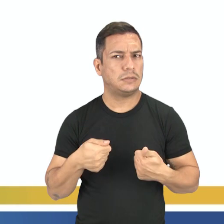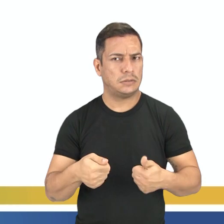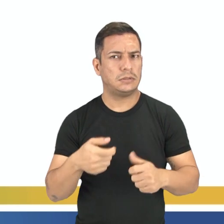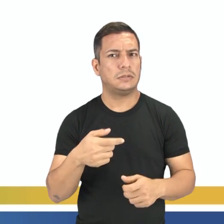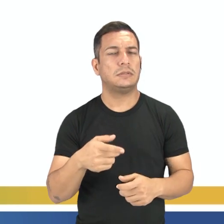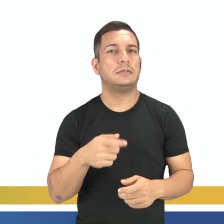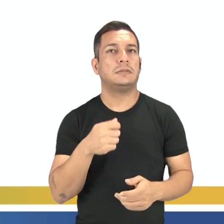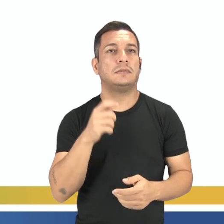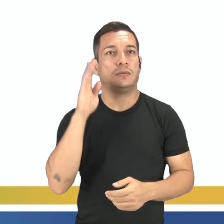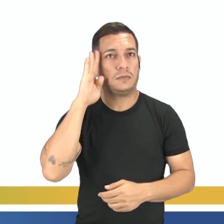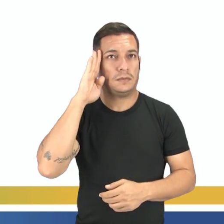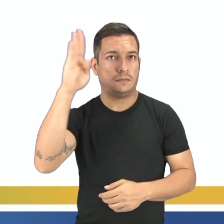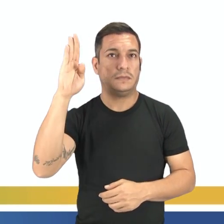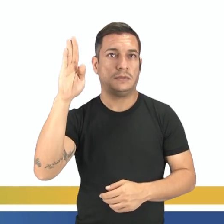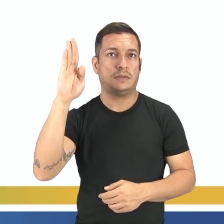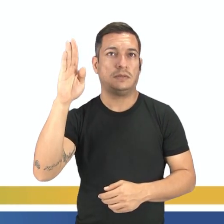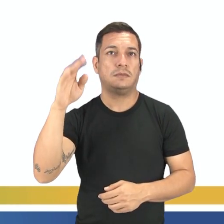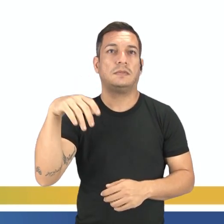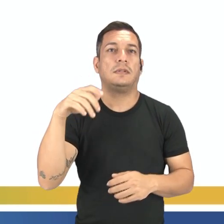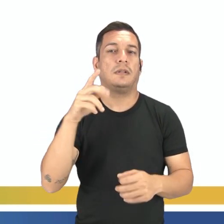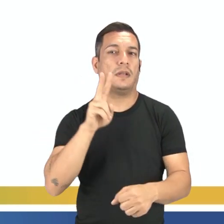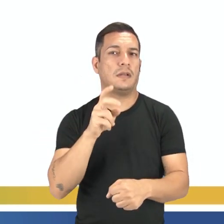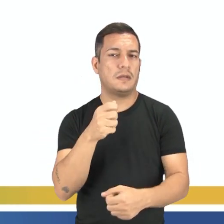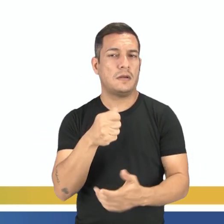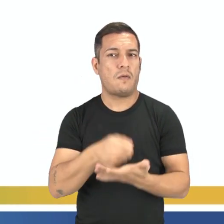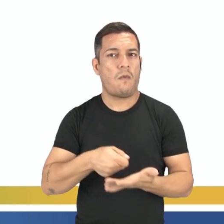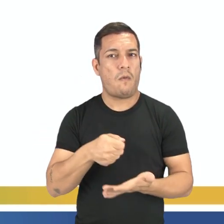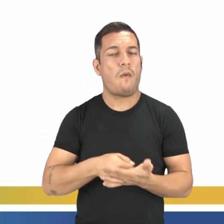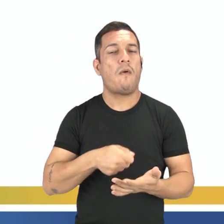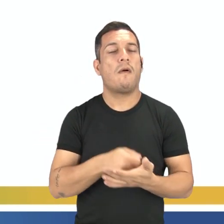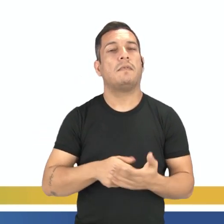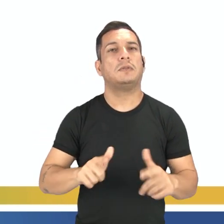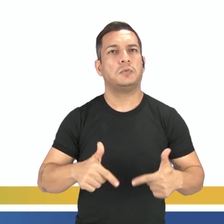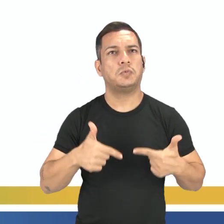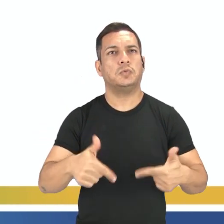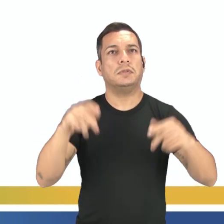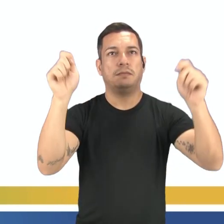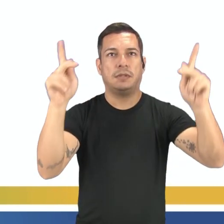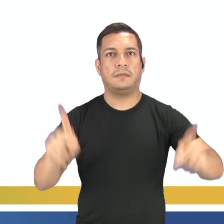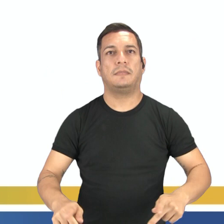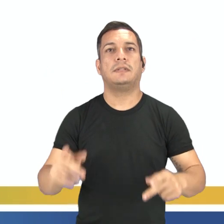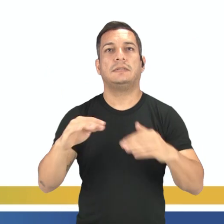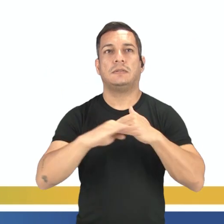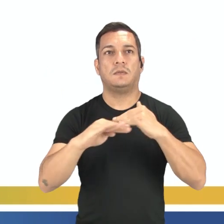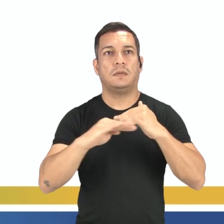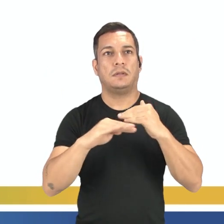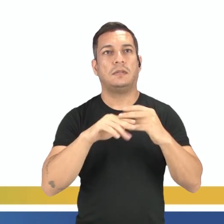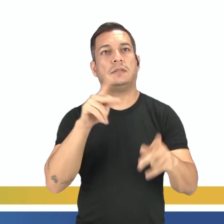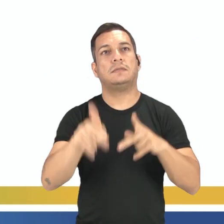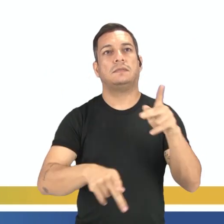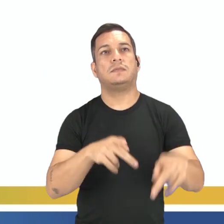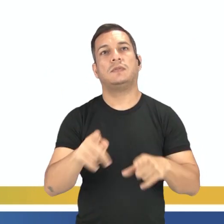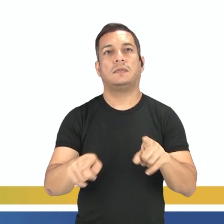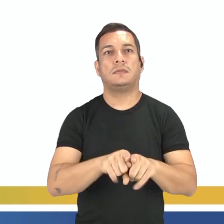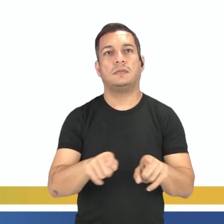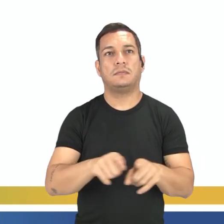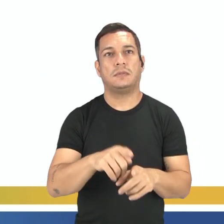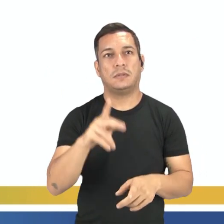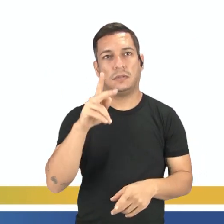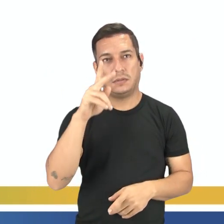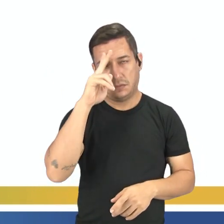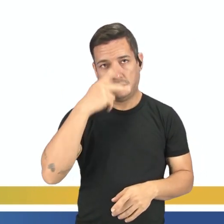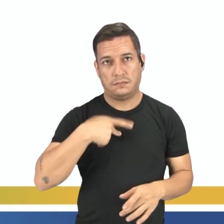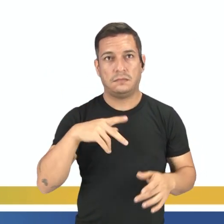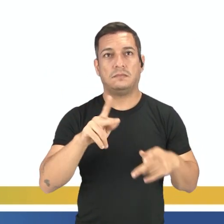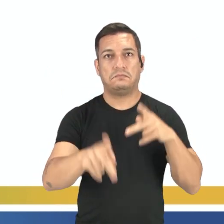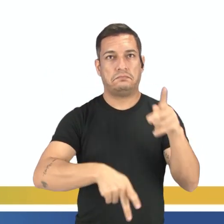defensor dos princípios da defesa da paz, igualdade entre os povos, autodeterminação dos povos